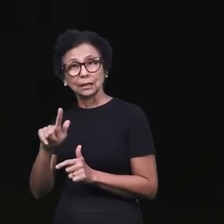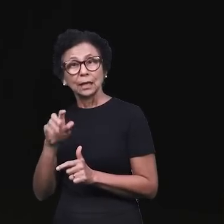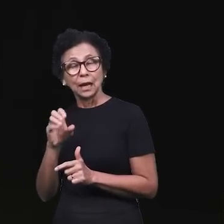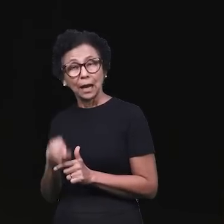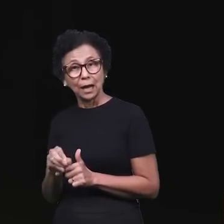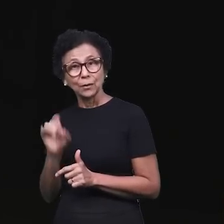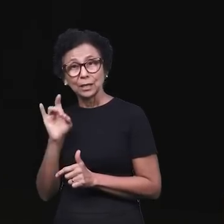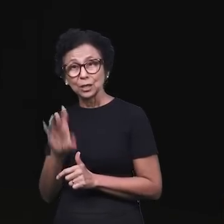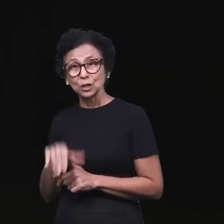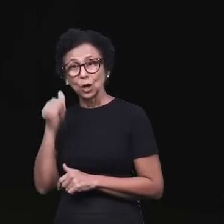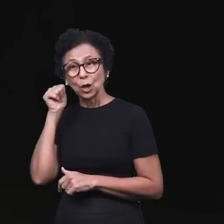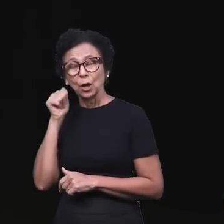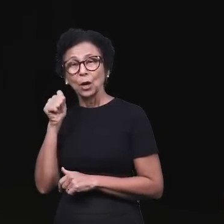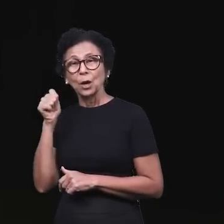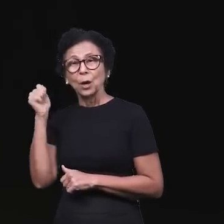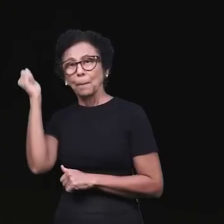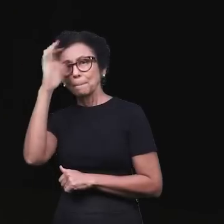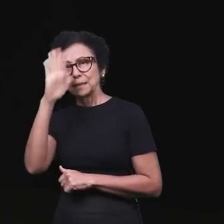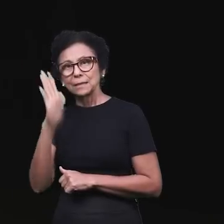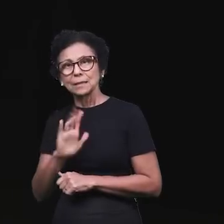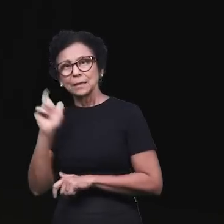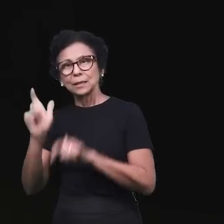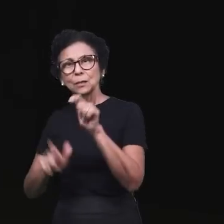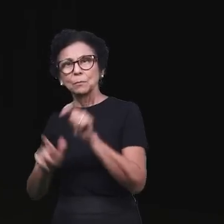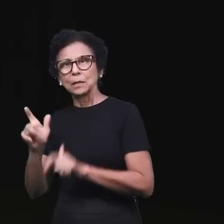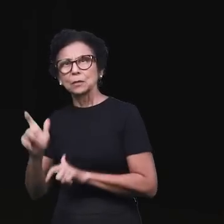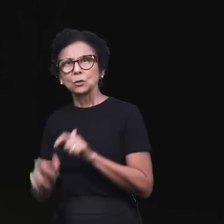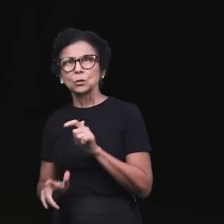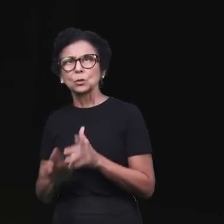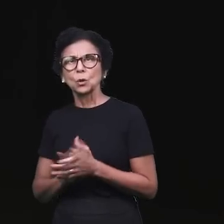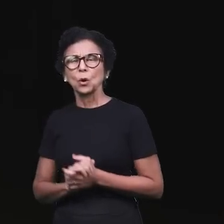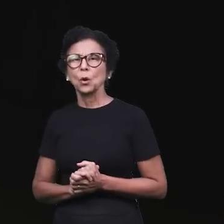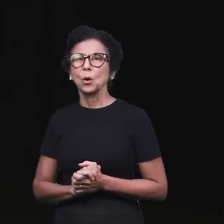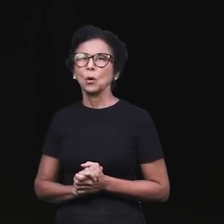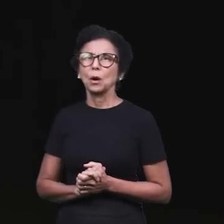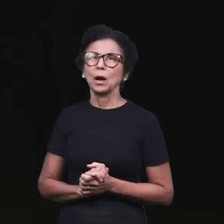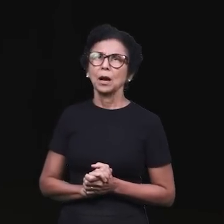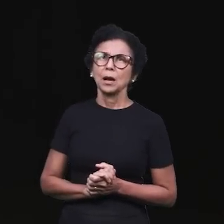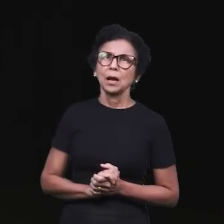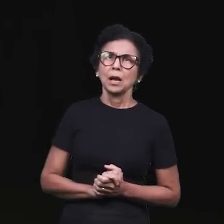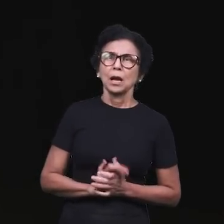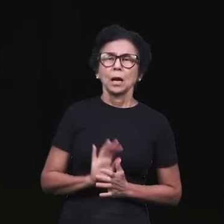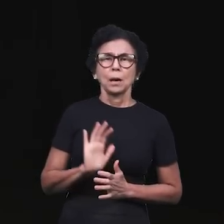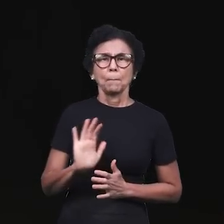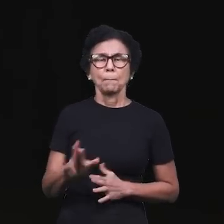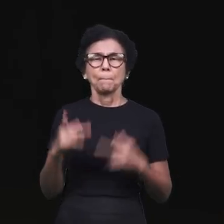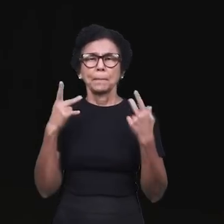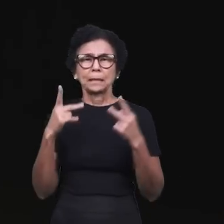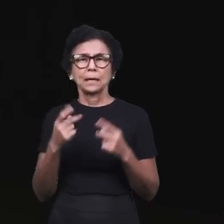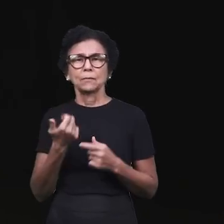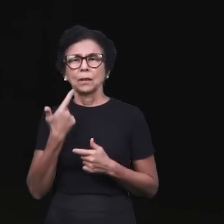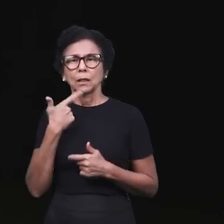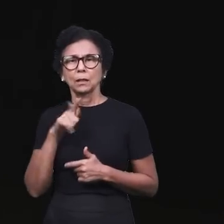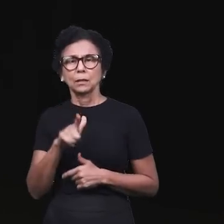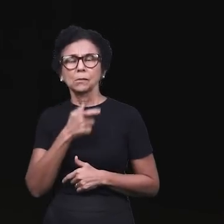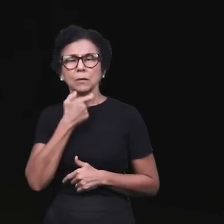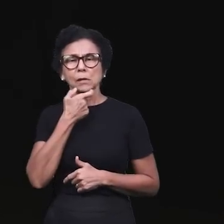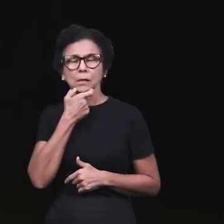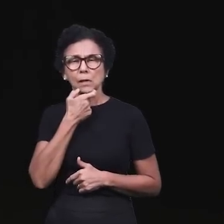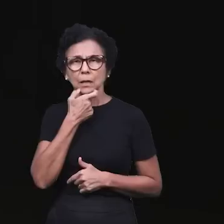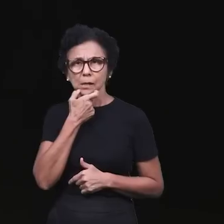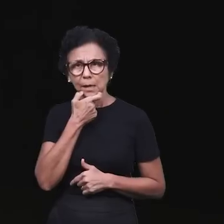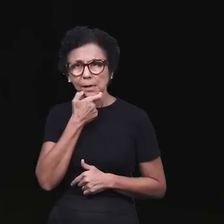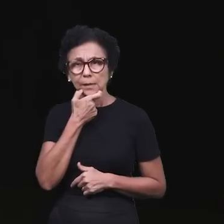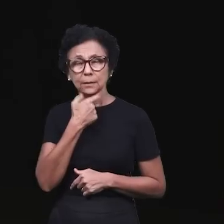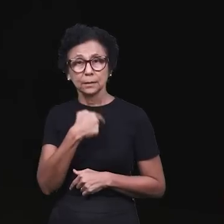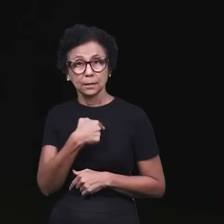vez em quando alguém chegava, mas era só louvor em inglês, pregação só em inglês. E eu participei 10 anos nessa igreja.